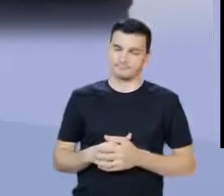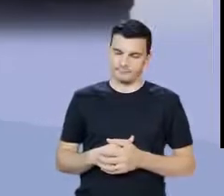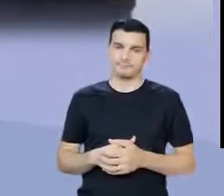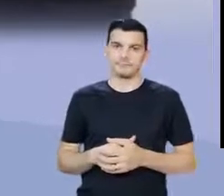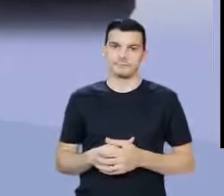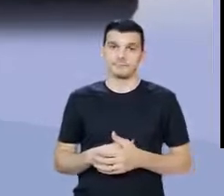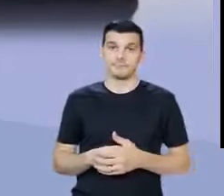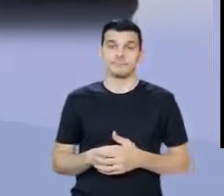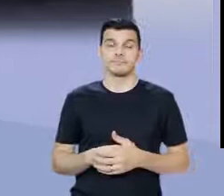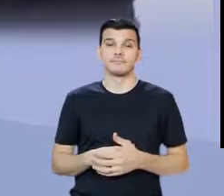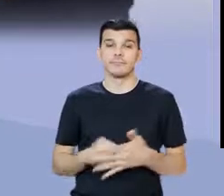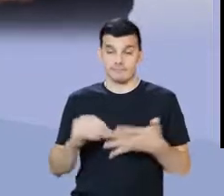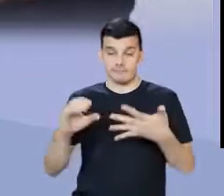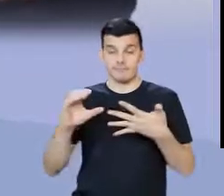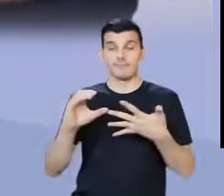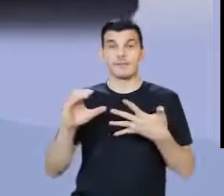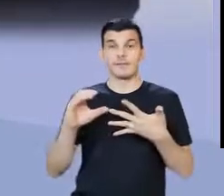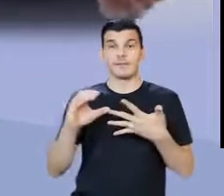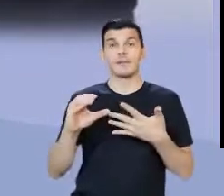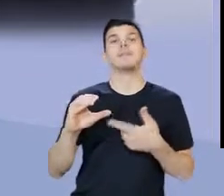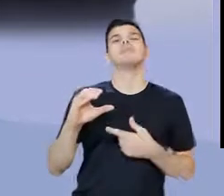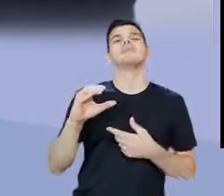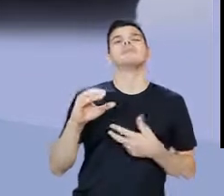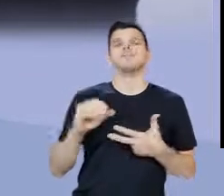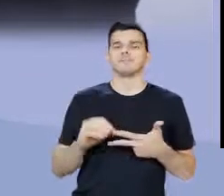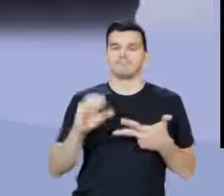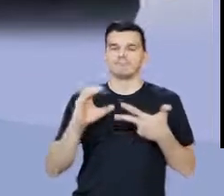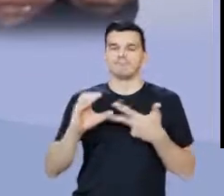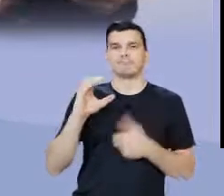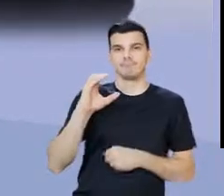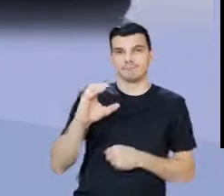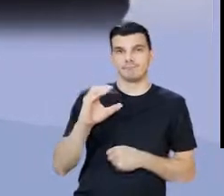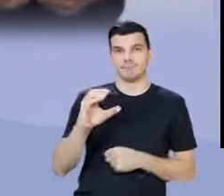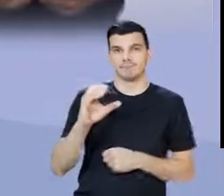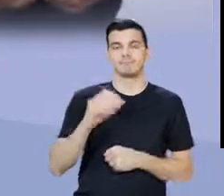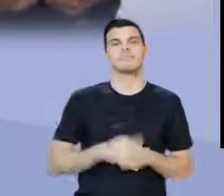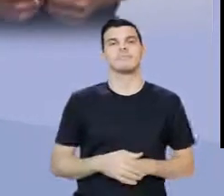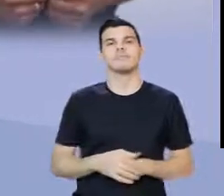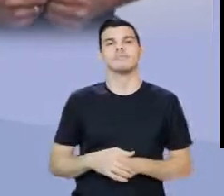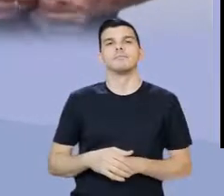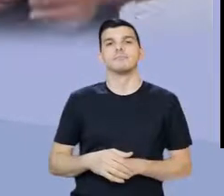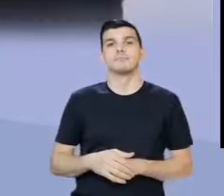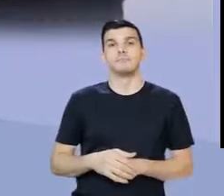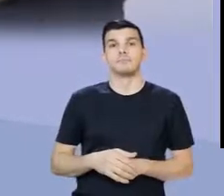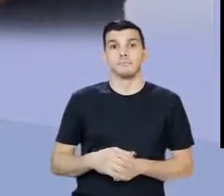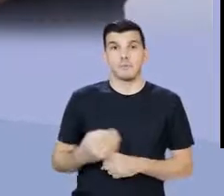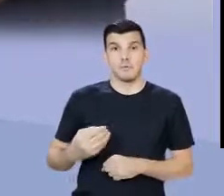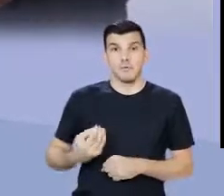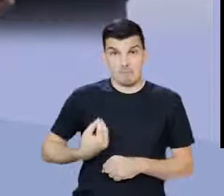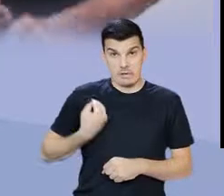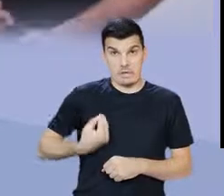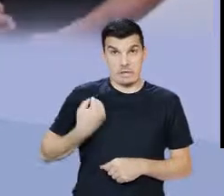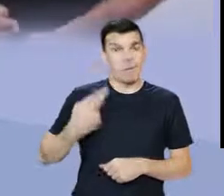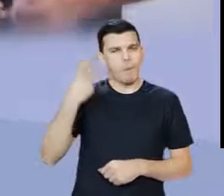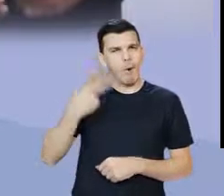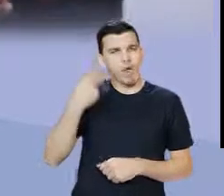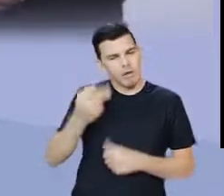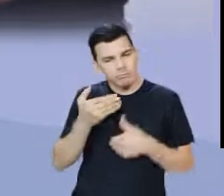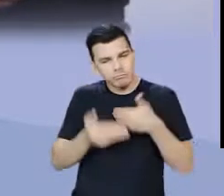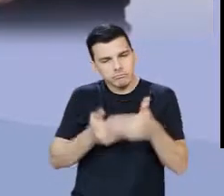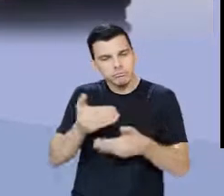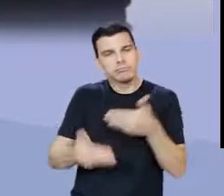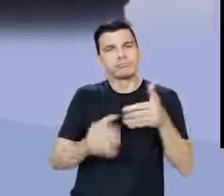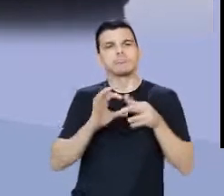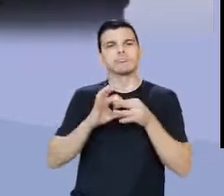era a política, não a economia. Letra E está fora, então com certeza a gente vai ficar com a letra C, presença de políticos